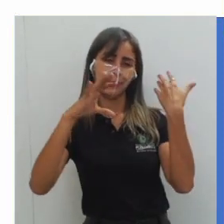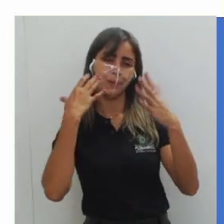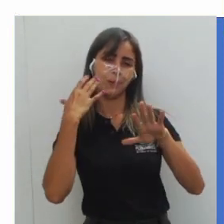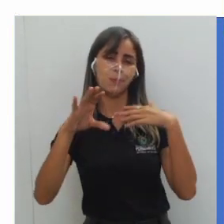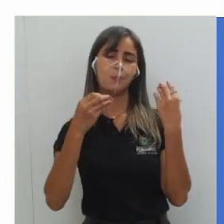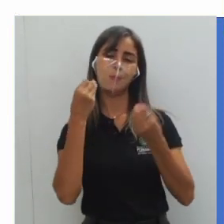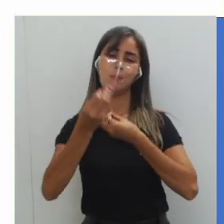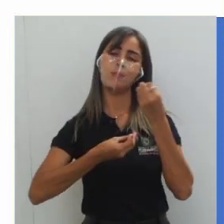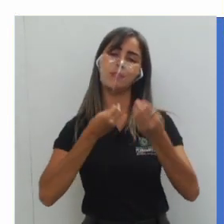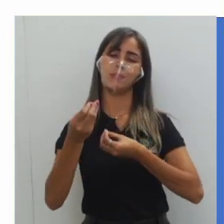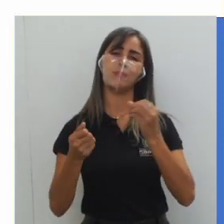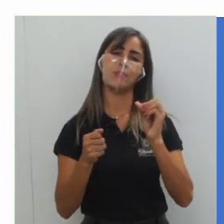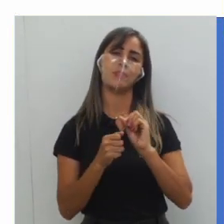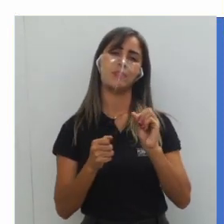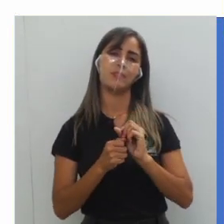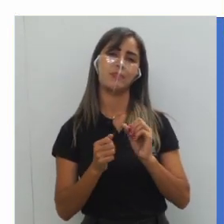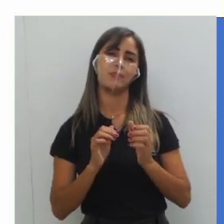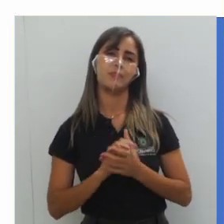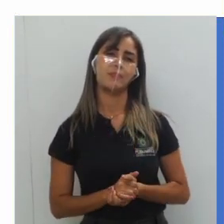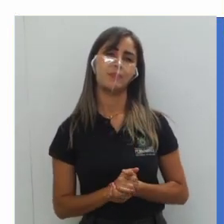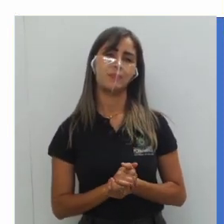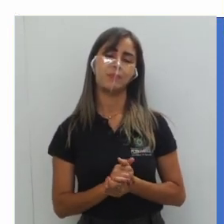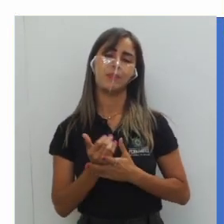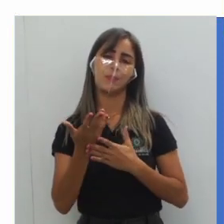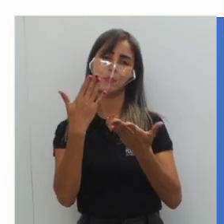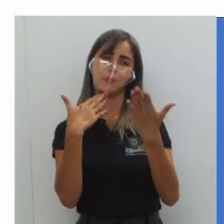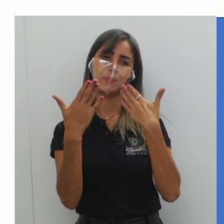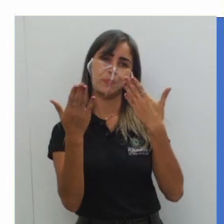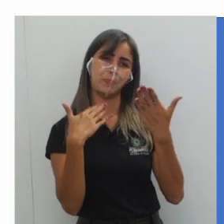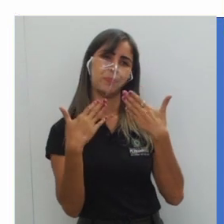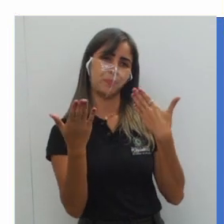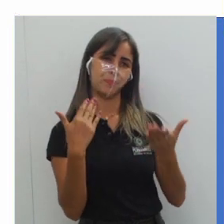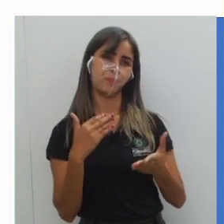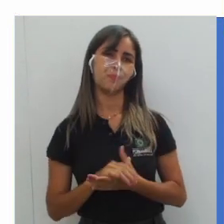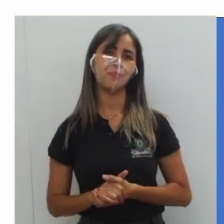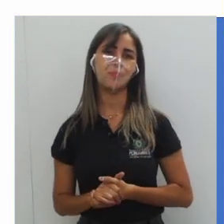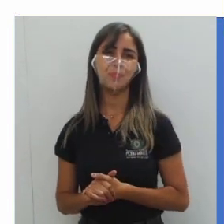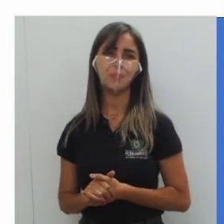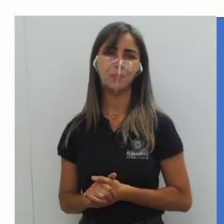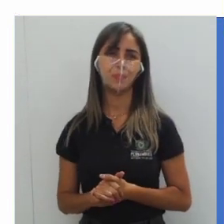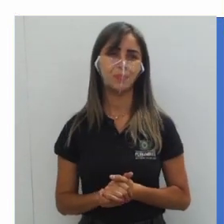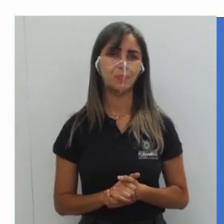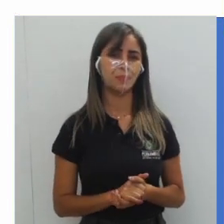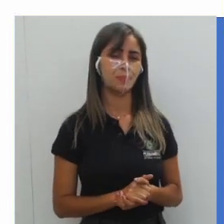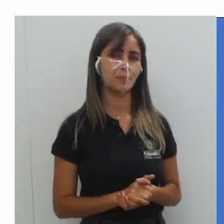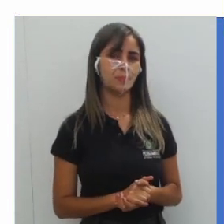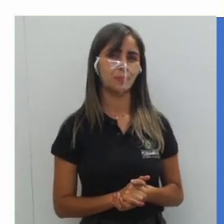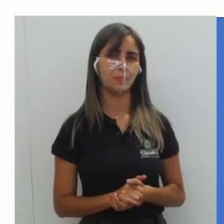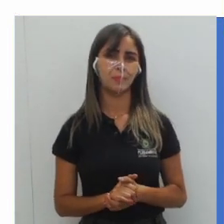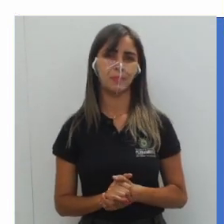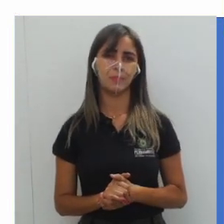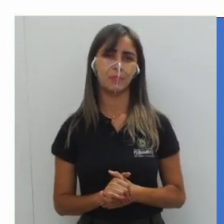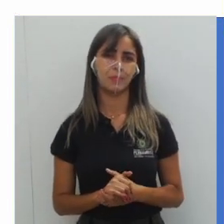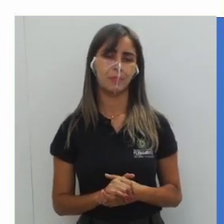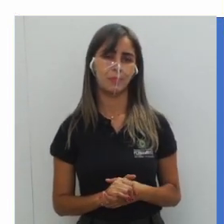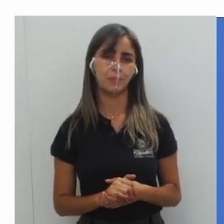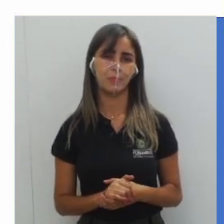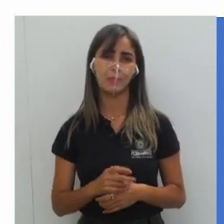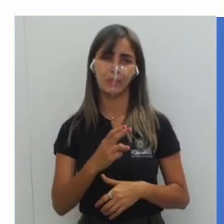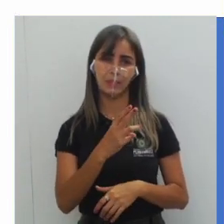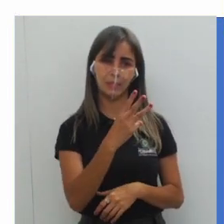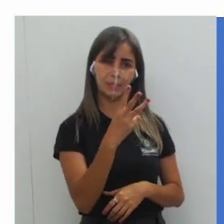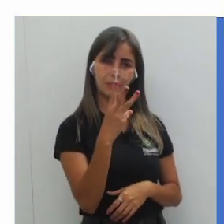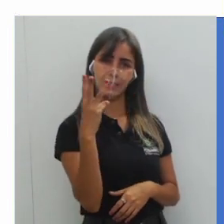Worst. Ou como é que a gente faria aí para montar um comparativo e montar um superlativo entre